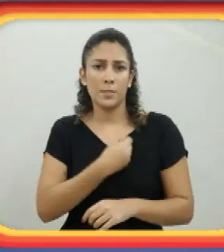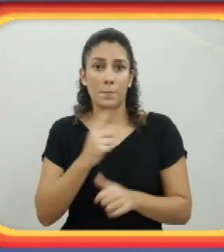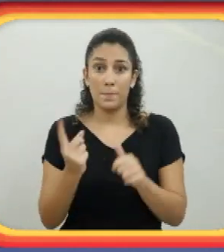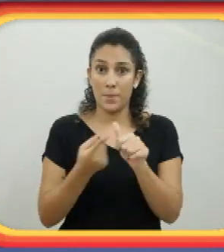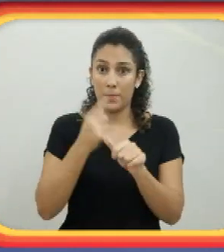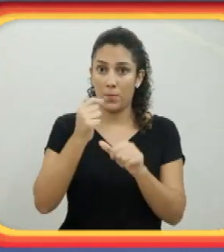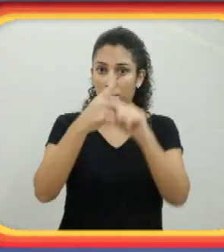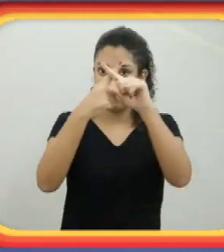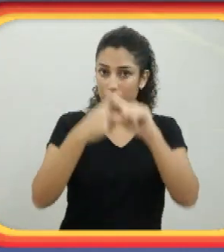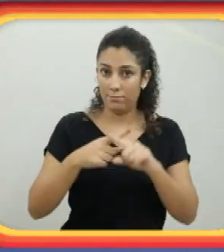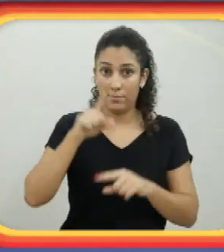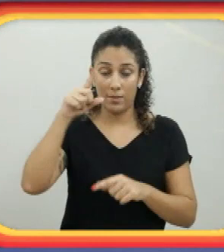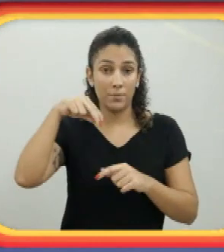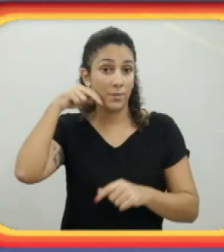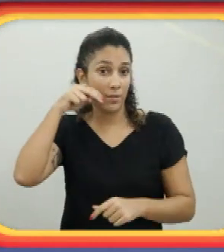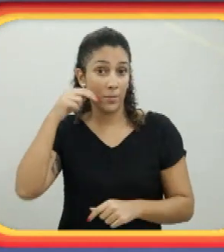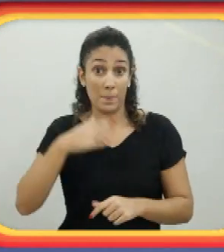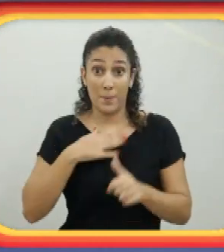Natal, Rio Grande do Norte.